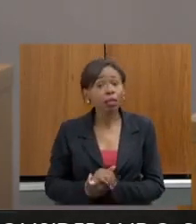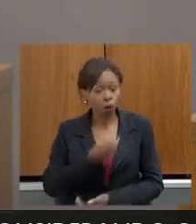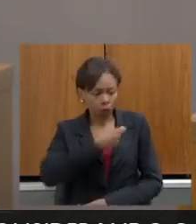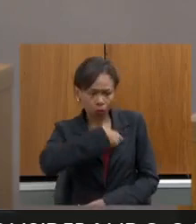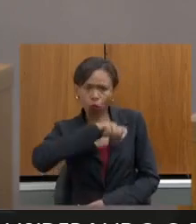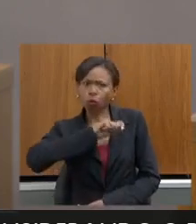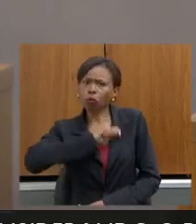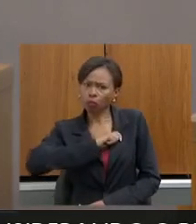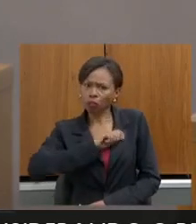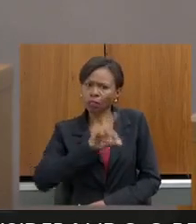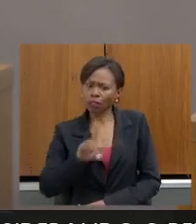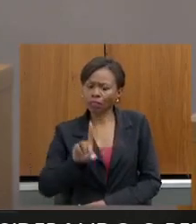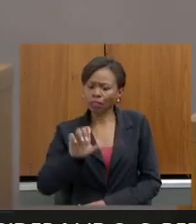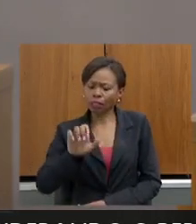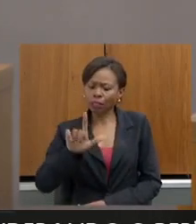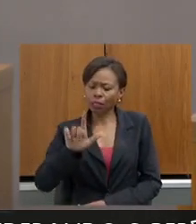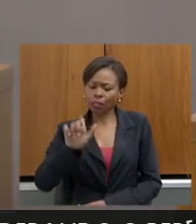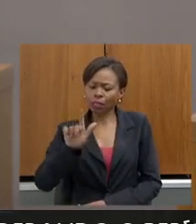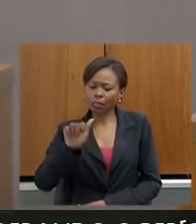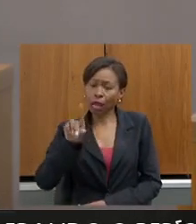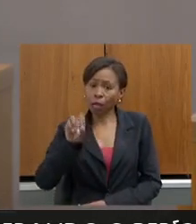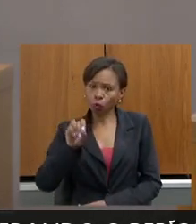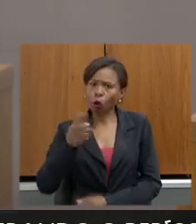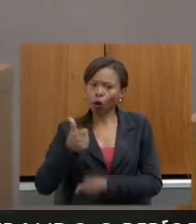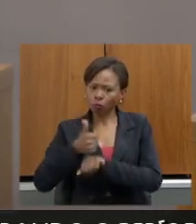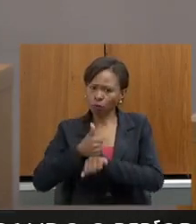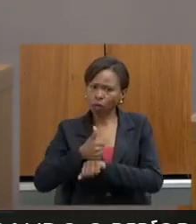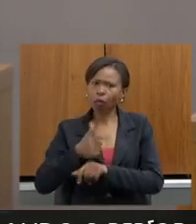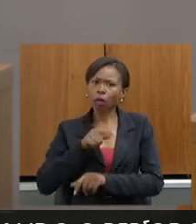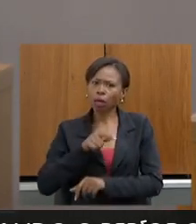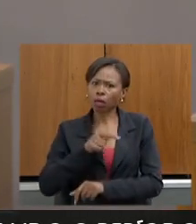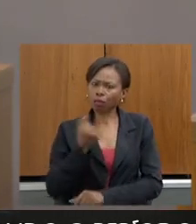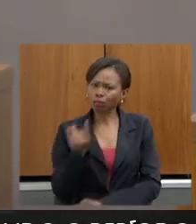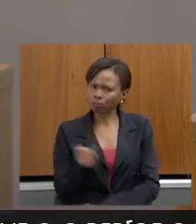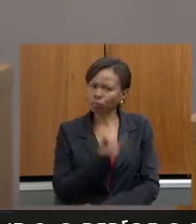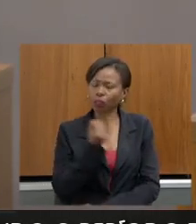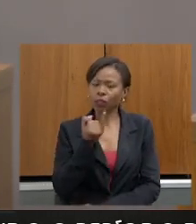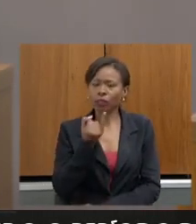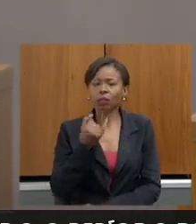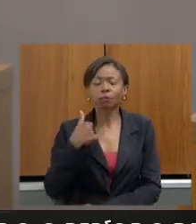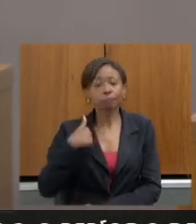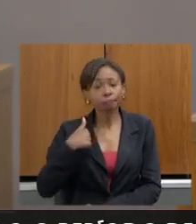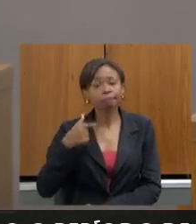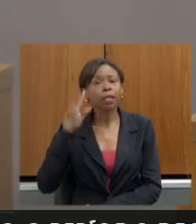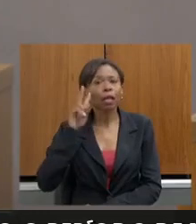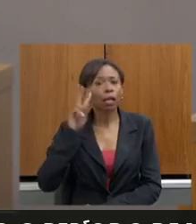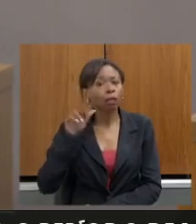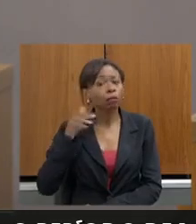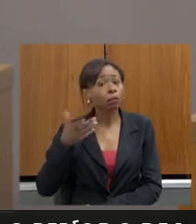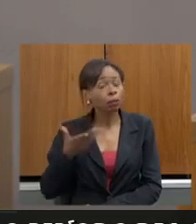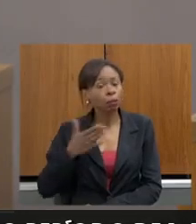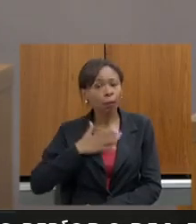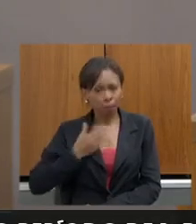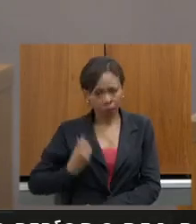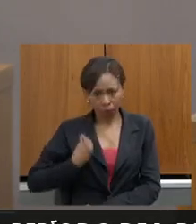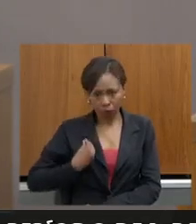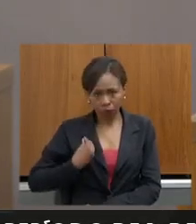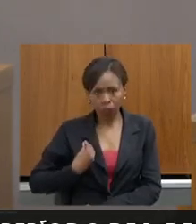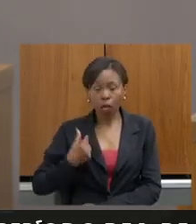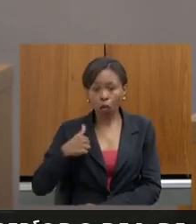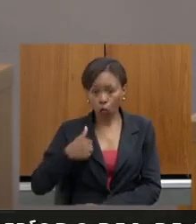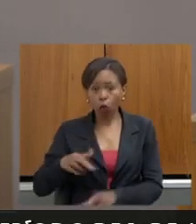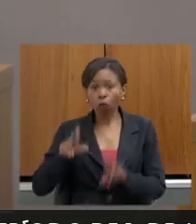figura importante e eu vejo muitas vezes nessa minha história eu presidi duas cpis